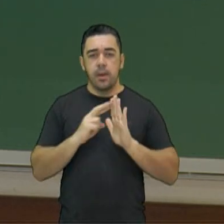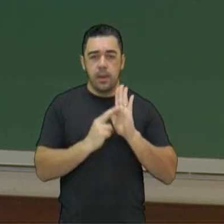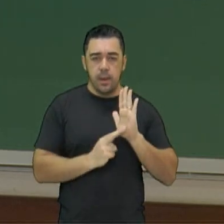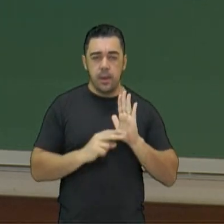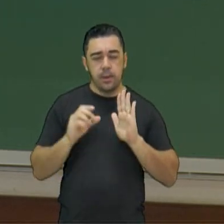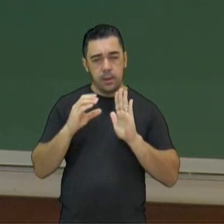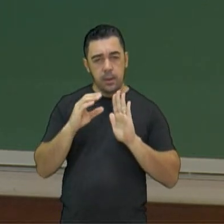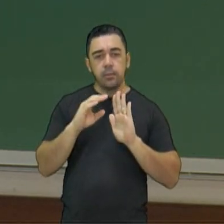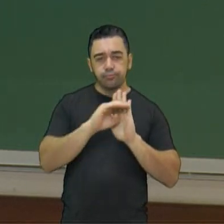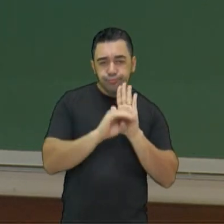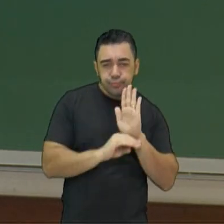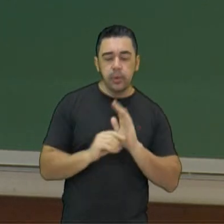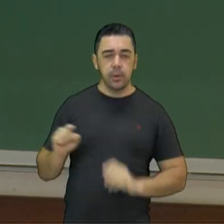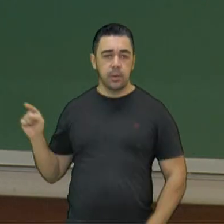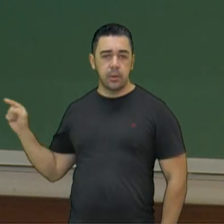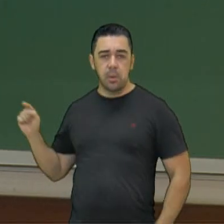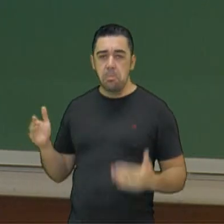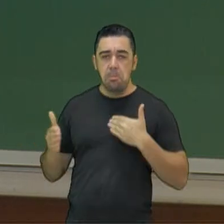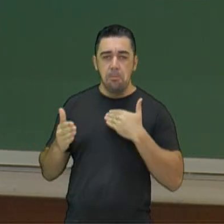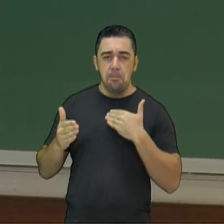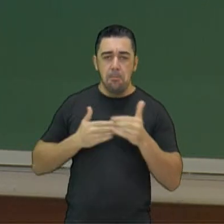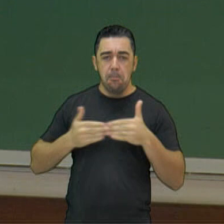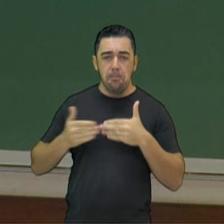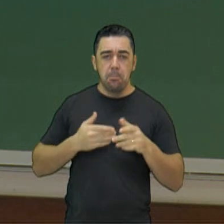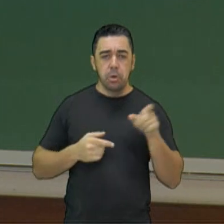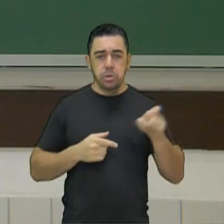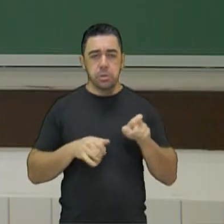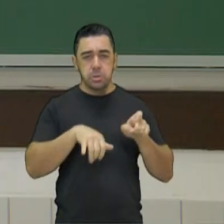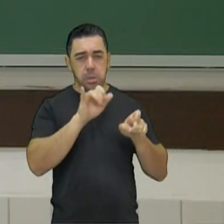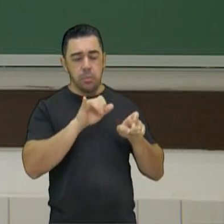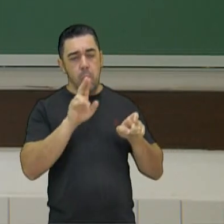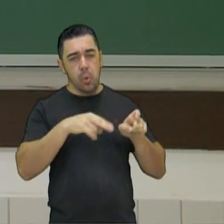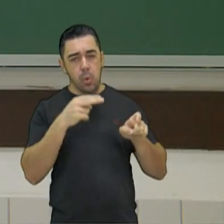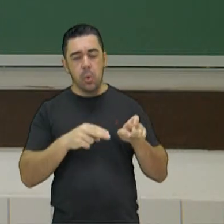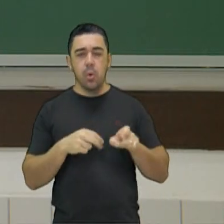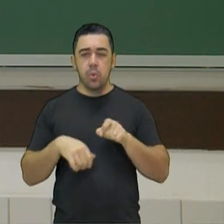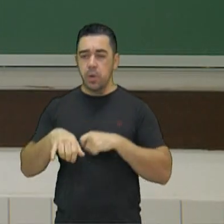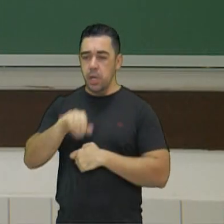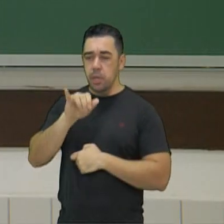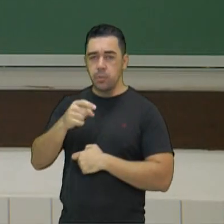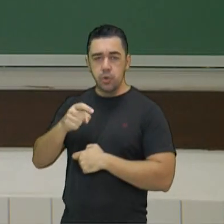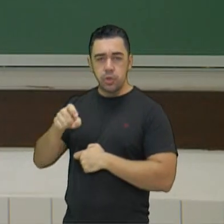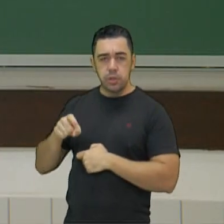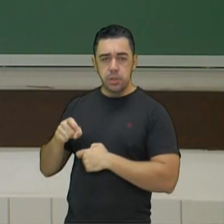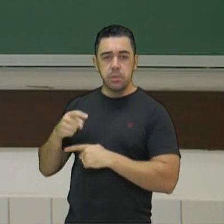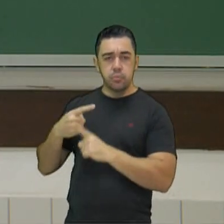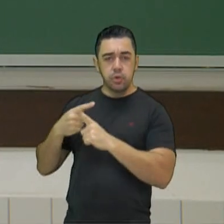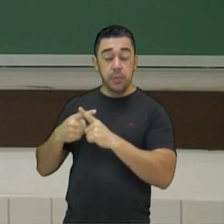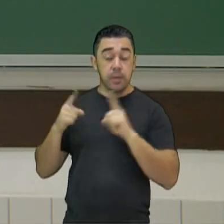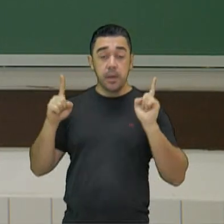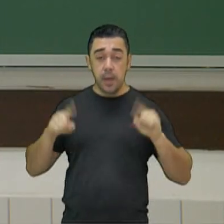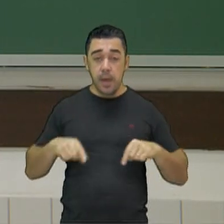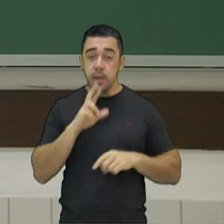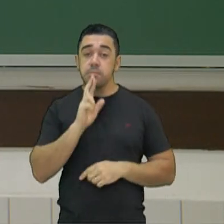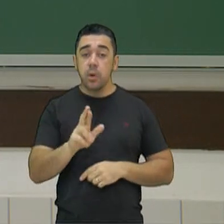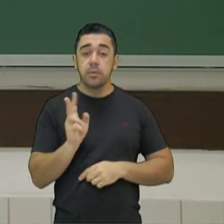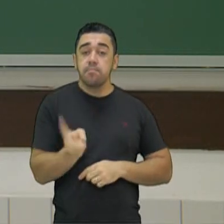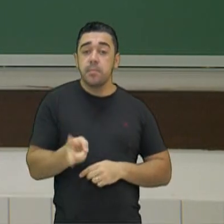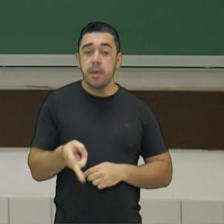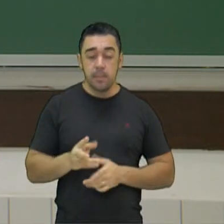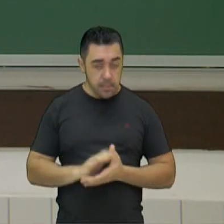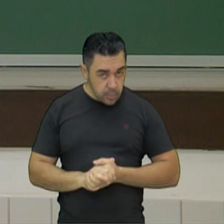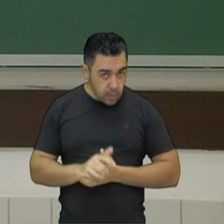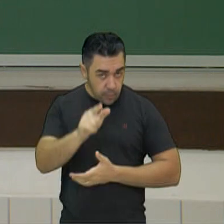da multiplicação. Não importa a ordem dos fatores, o produto será o mesmo. Então, o que você tem a